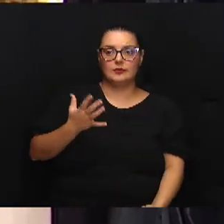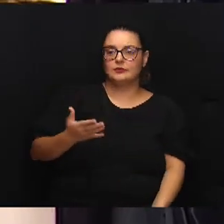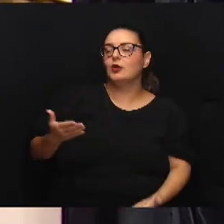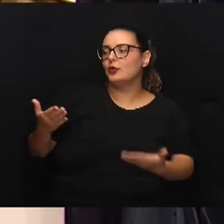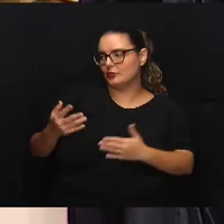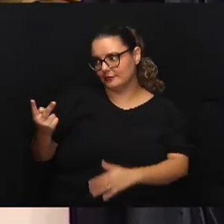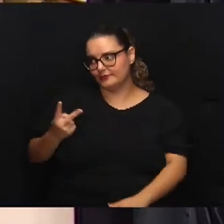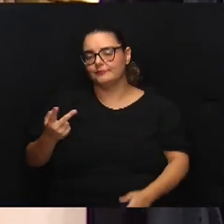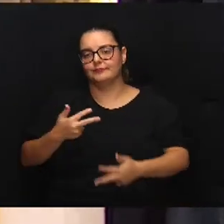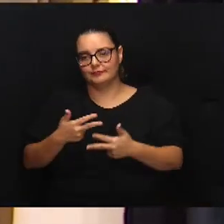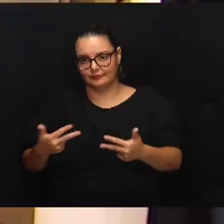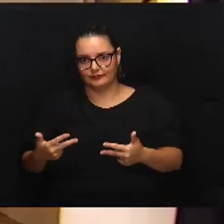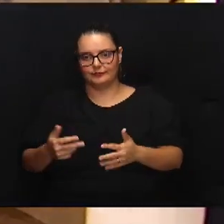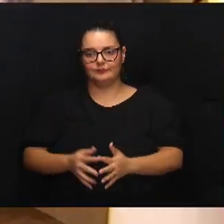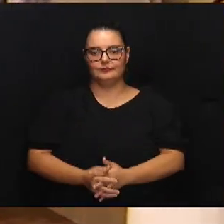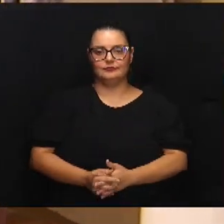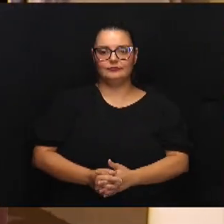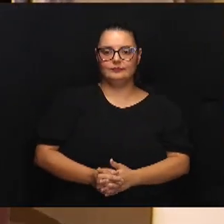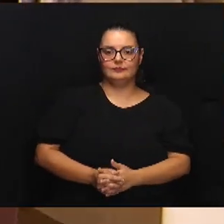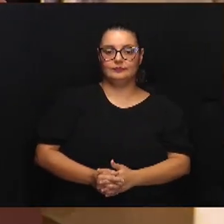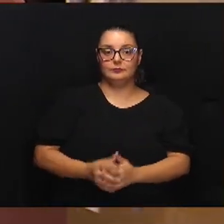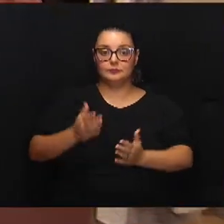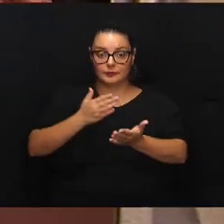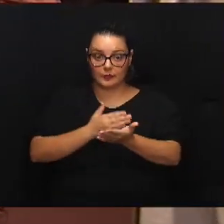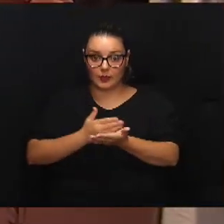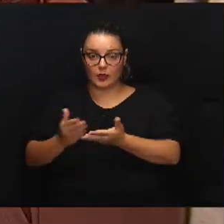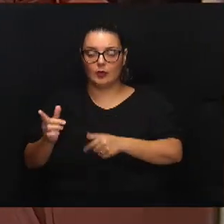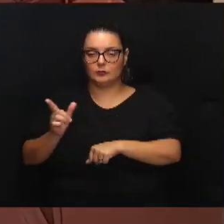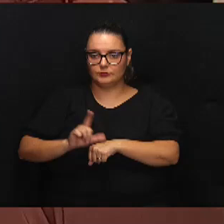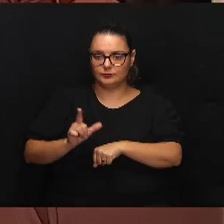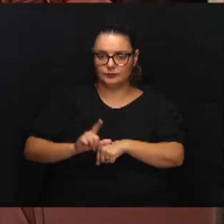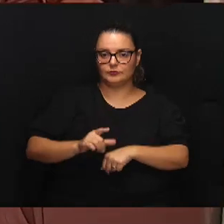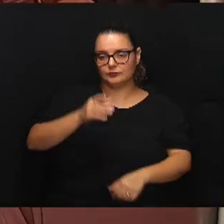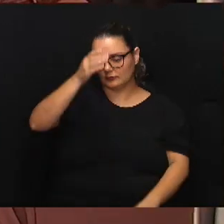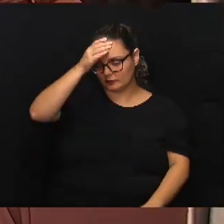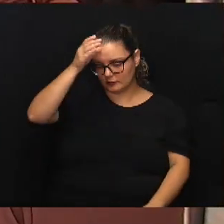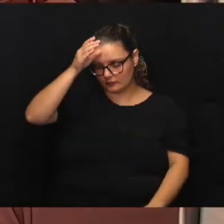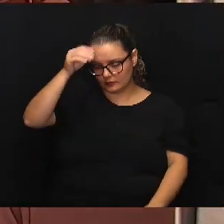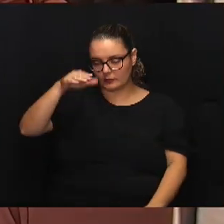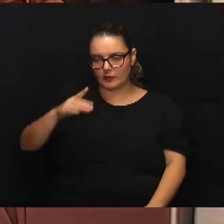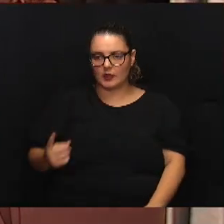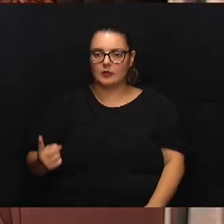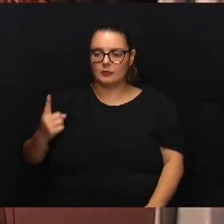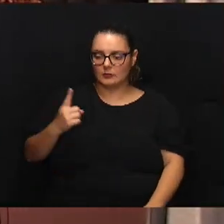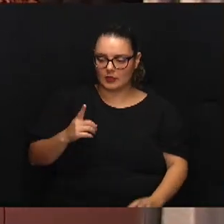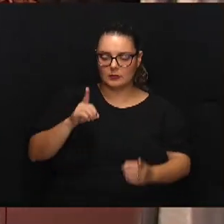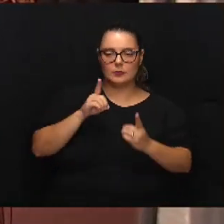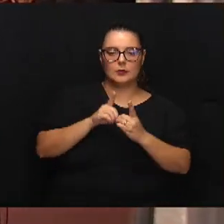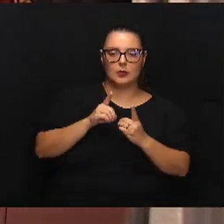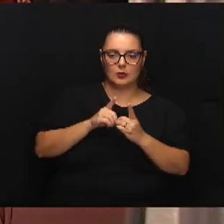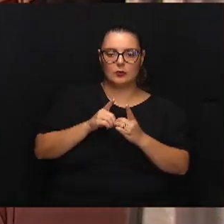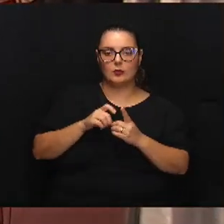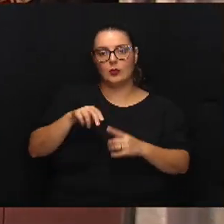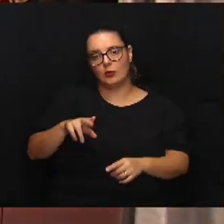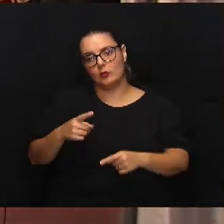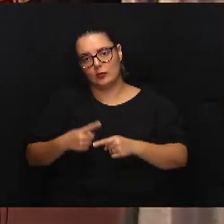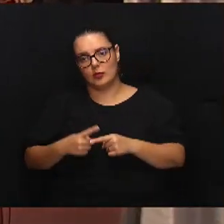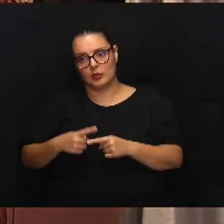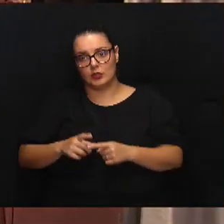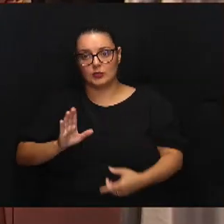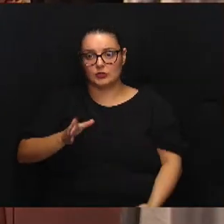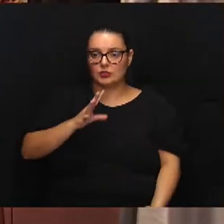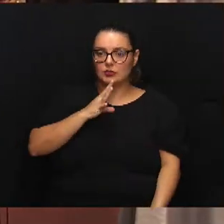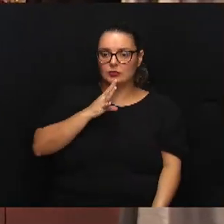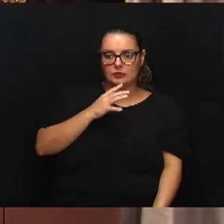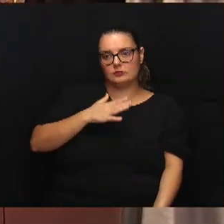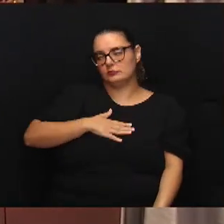duas coisas. Então, no começo da loja, as clientes vinham mais da consultoria ou porque já conheciam a minha